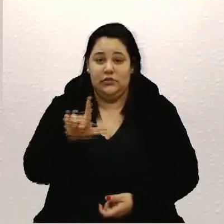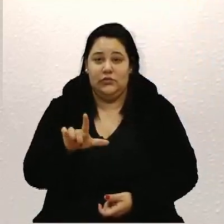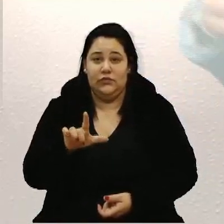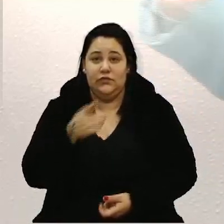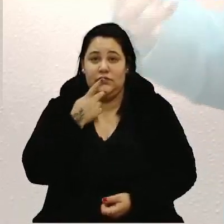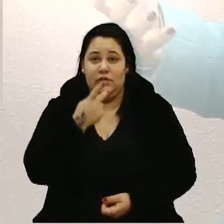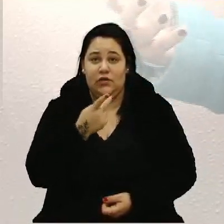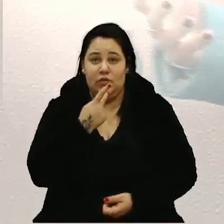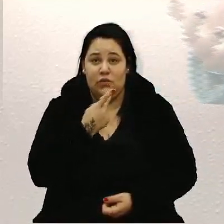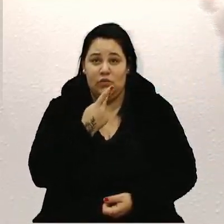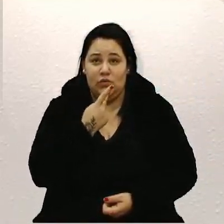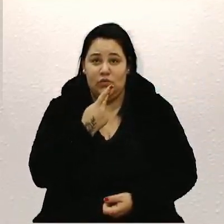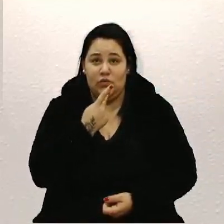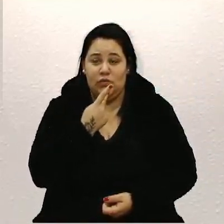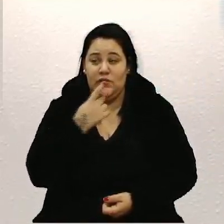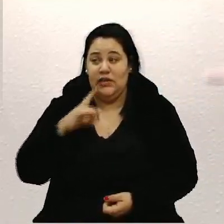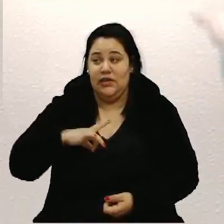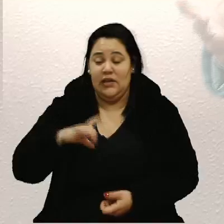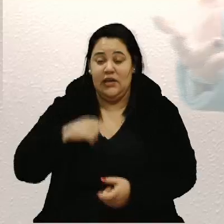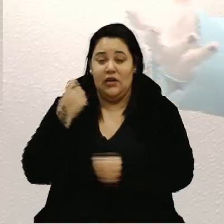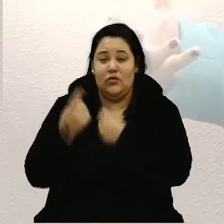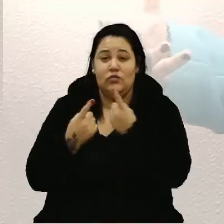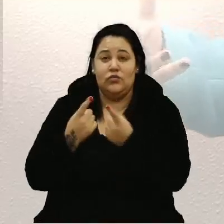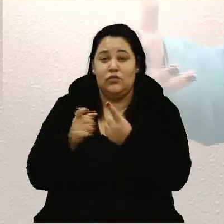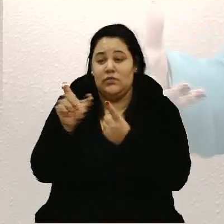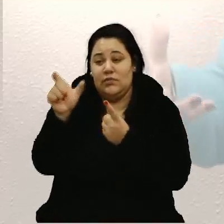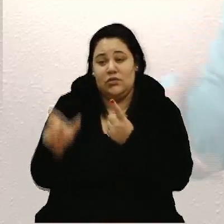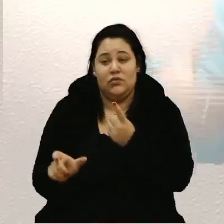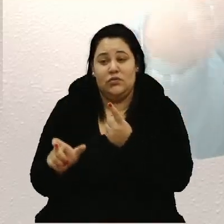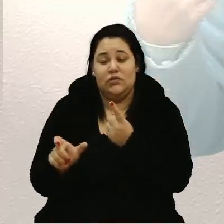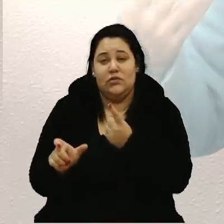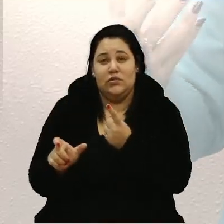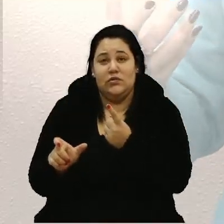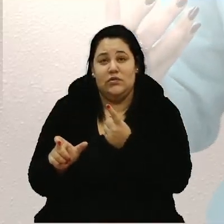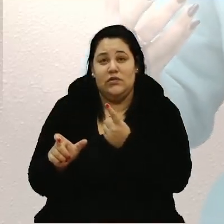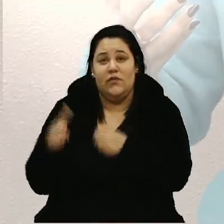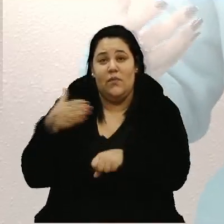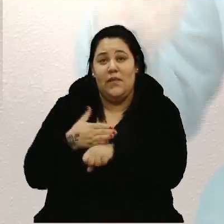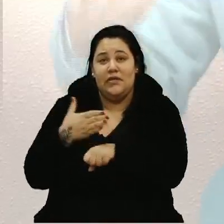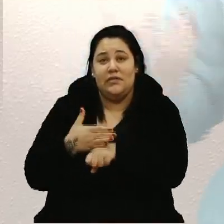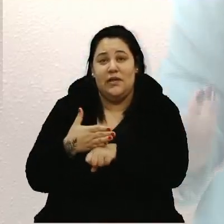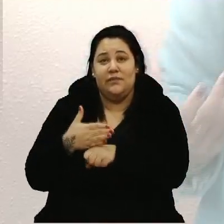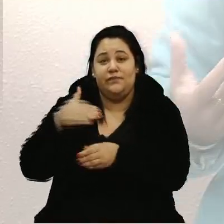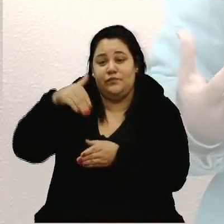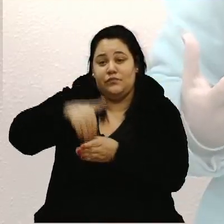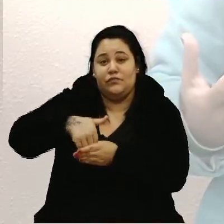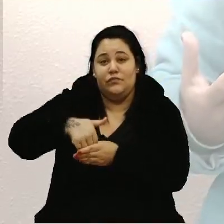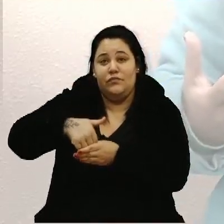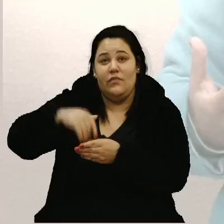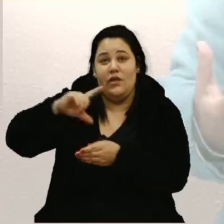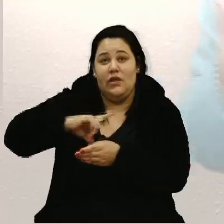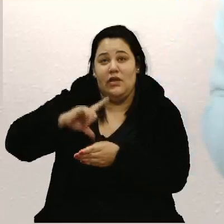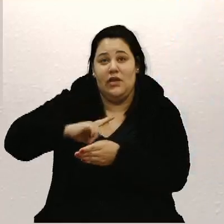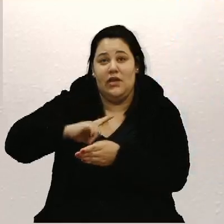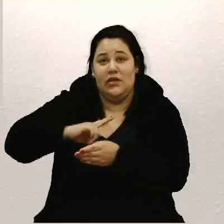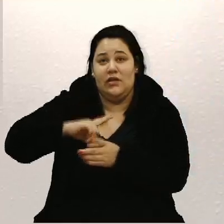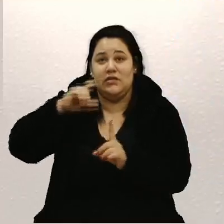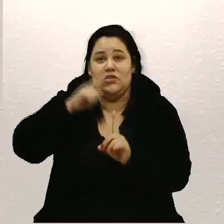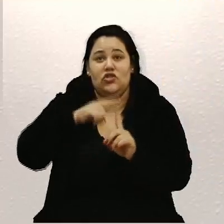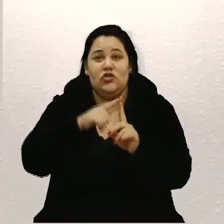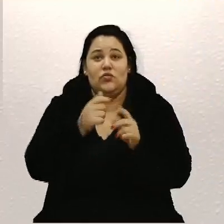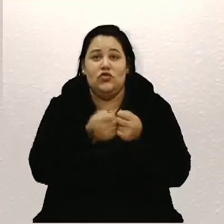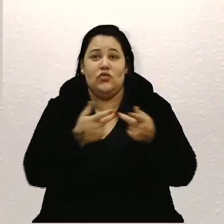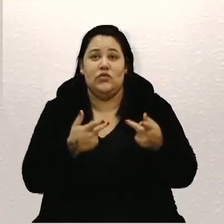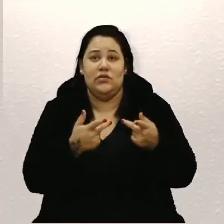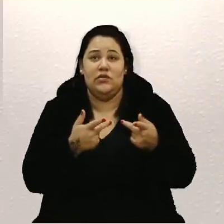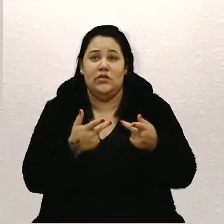há pré-candidatos, inclusive, né, anunciados como pré-candidatos, que têm tido esse tipo de postura. A gente vai poder